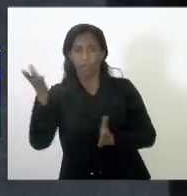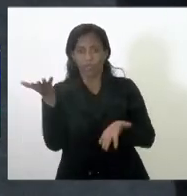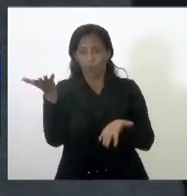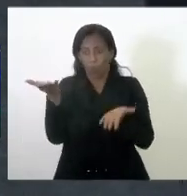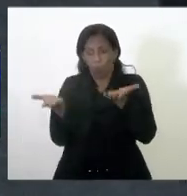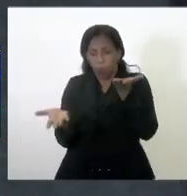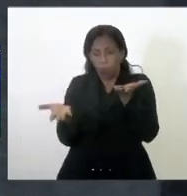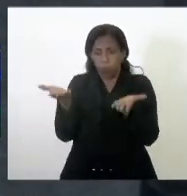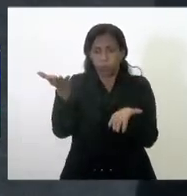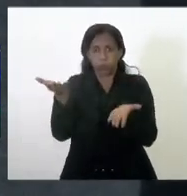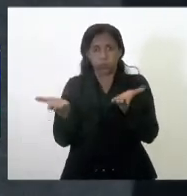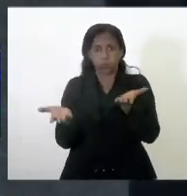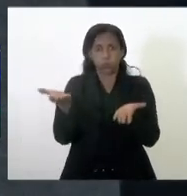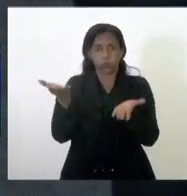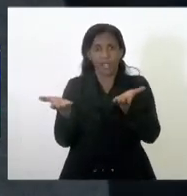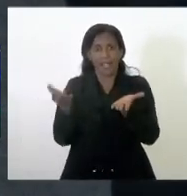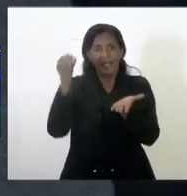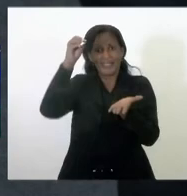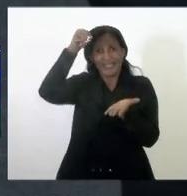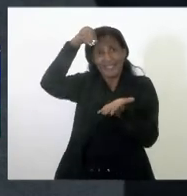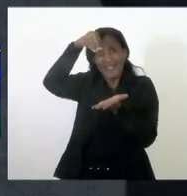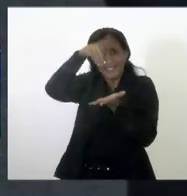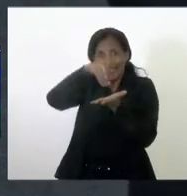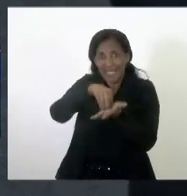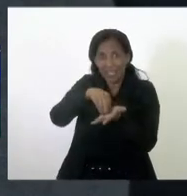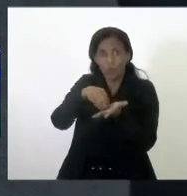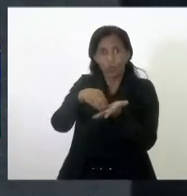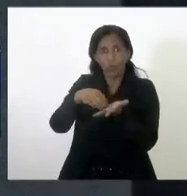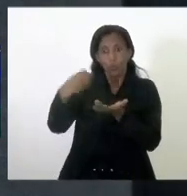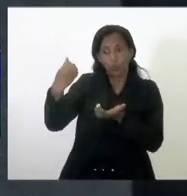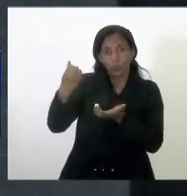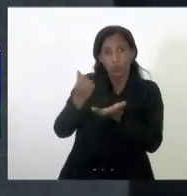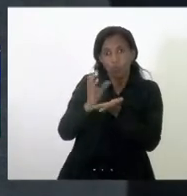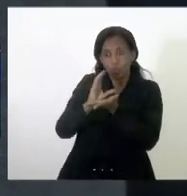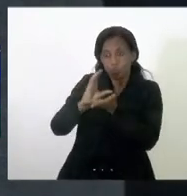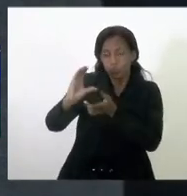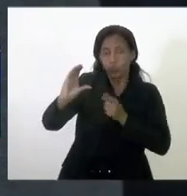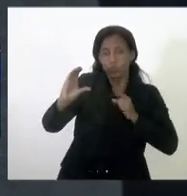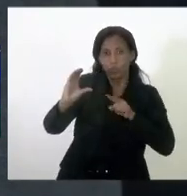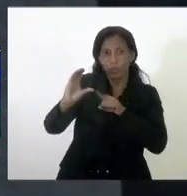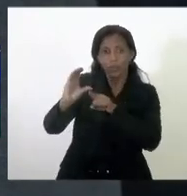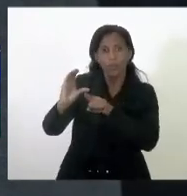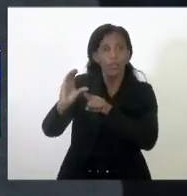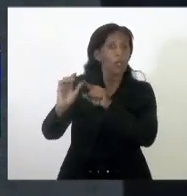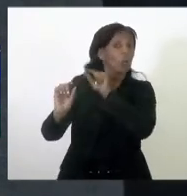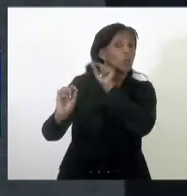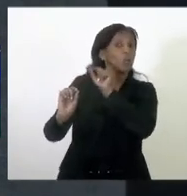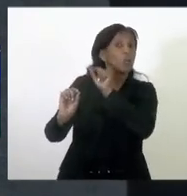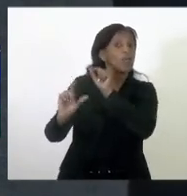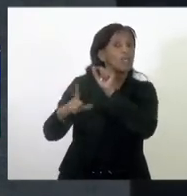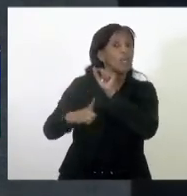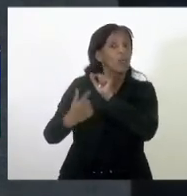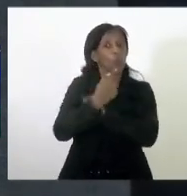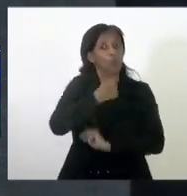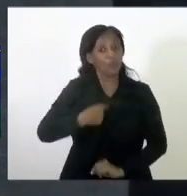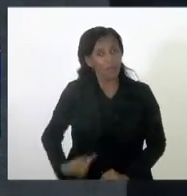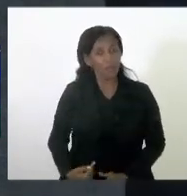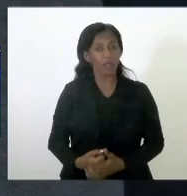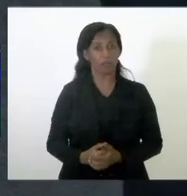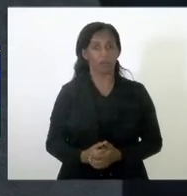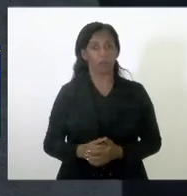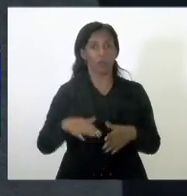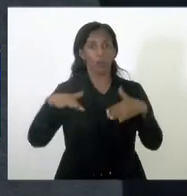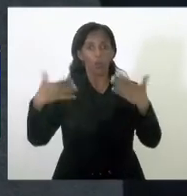equilíbrio dentro da fonte de custeio do que tem o governo. Neste caso específico, quando